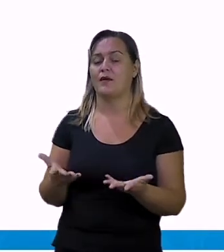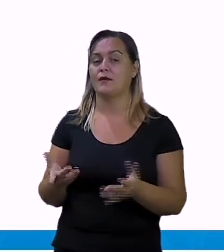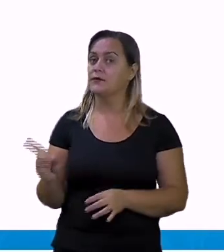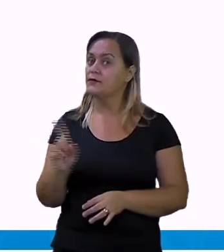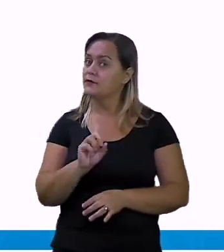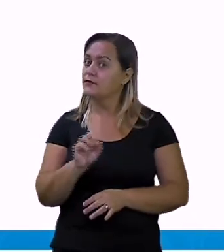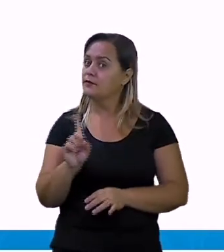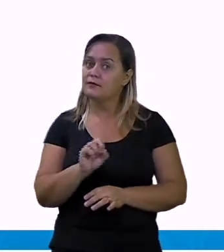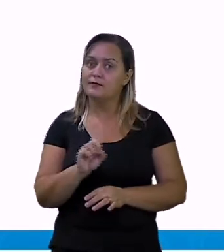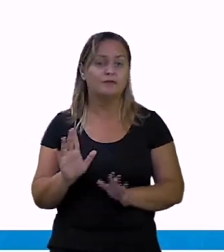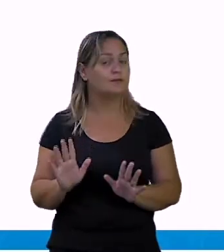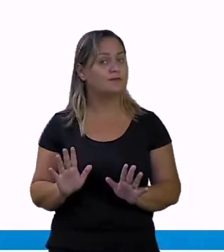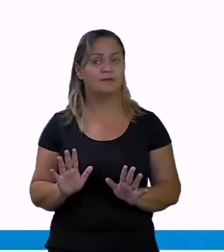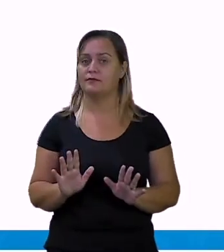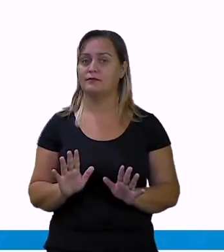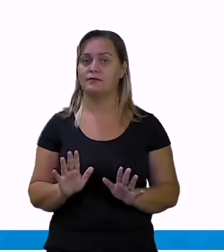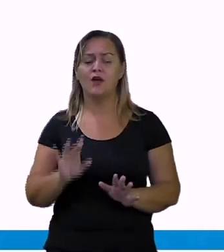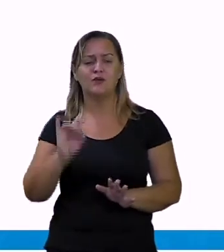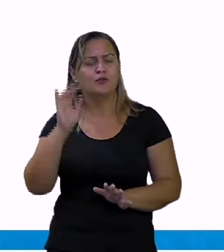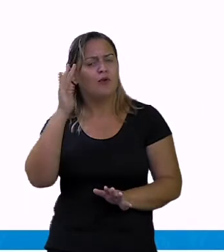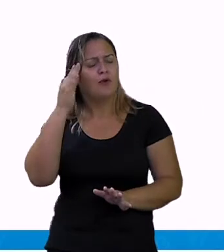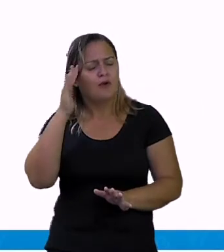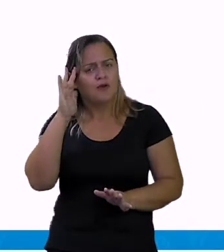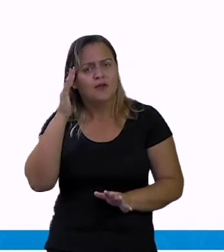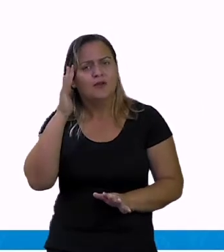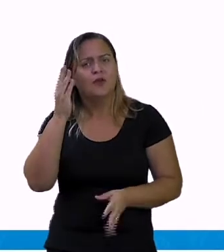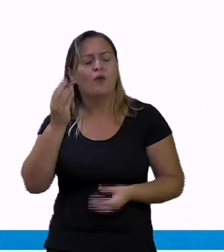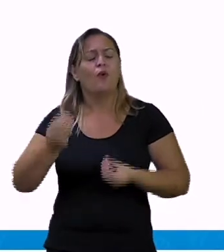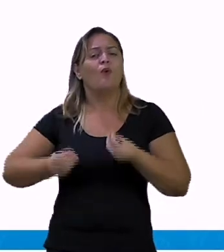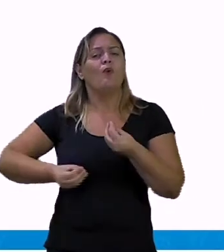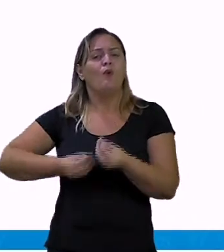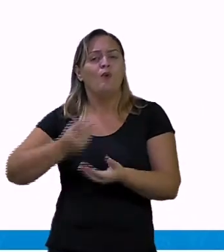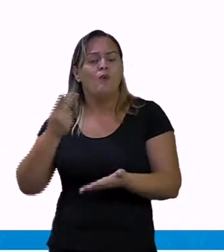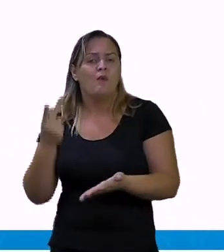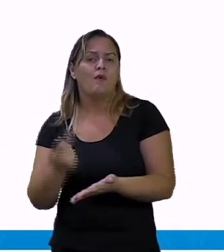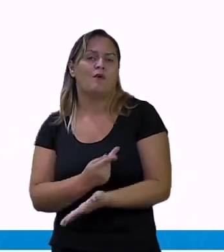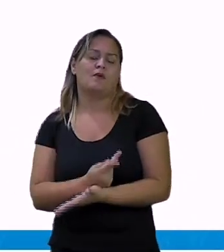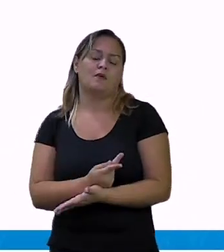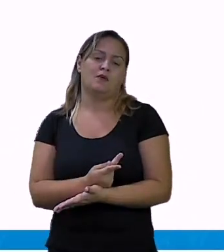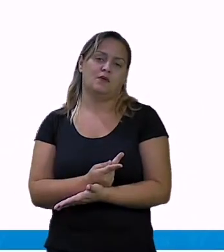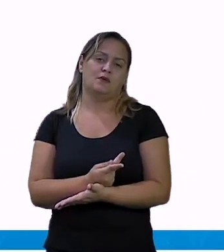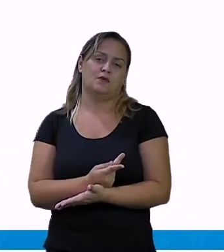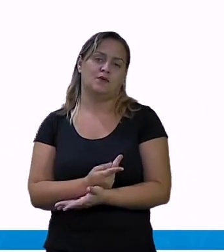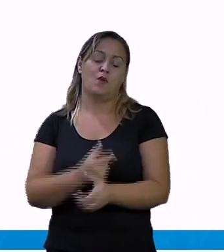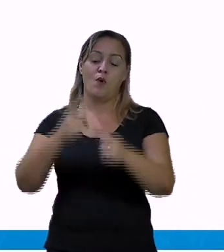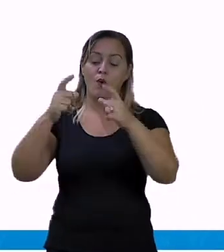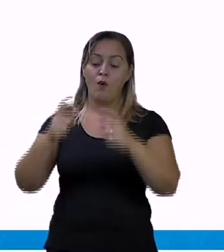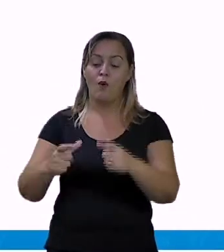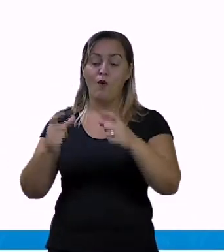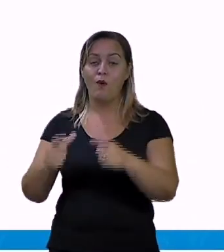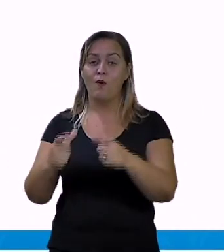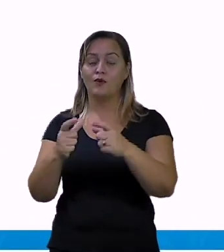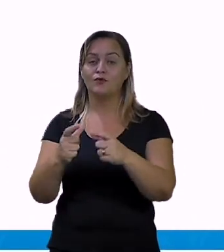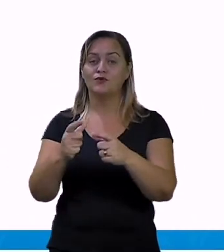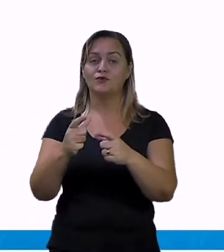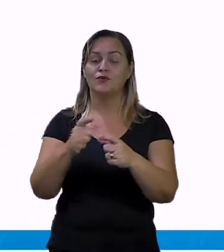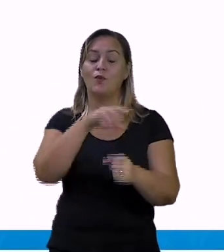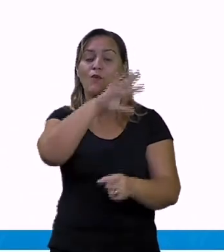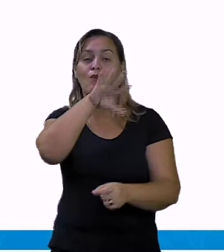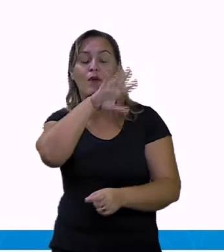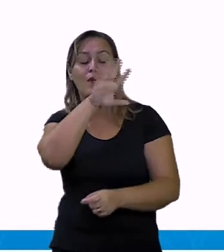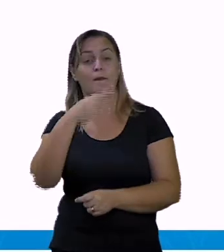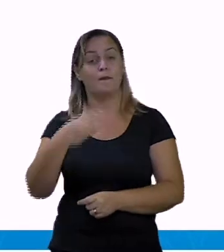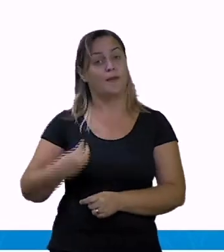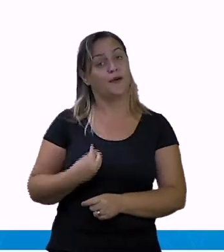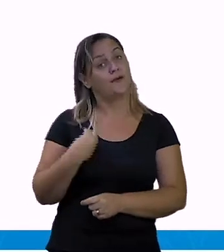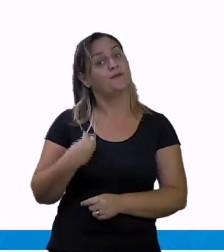entender como isso se demonstra, aonde eles estão inseridos. E aí a gente